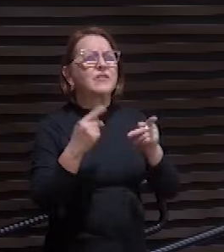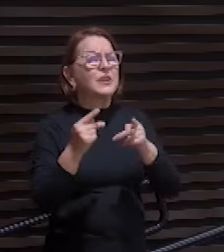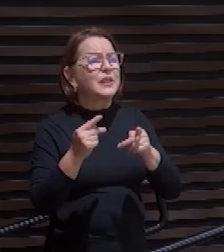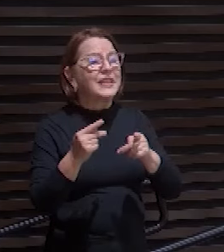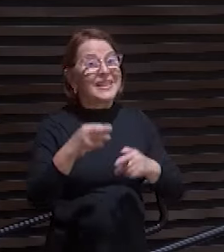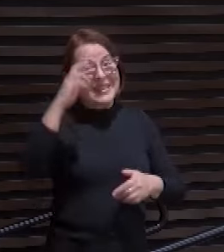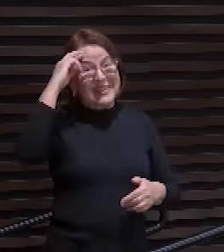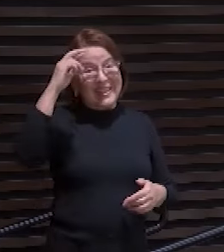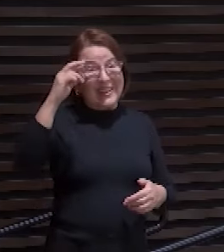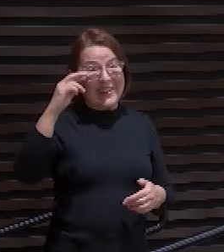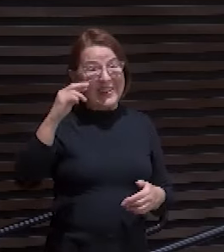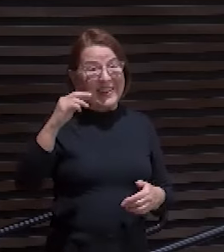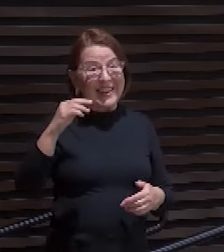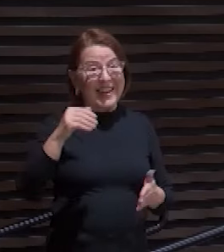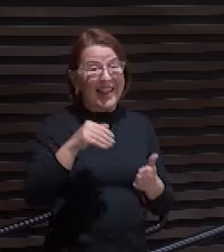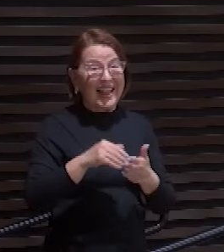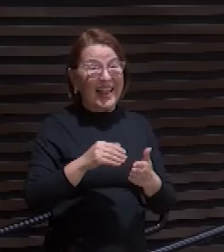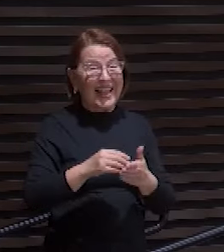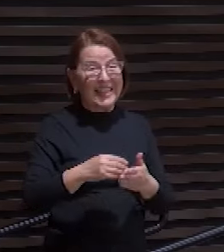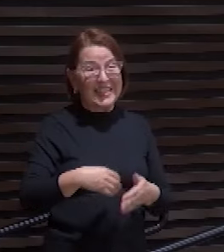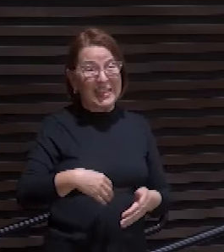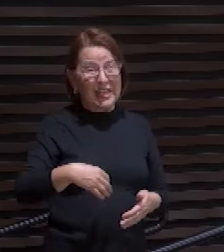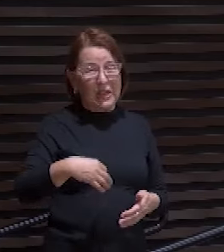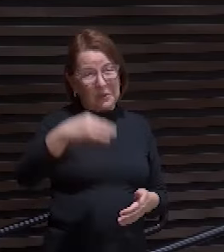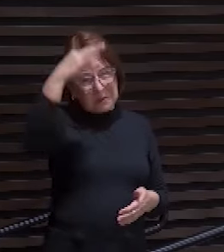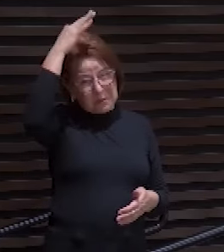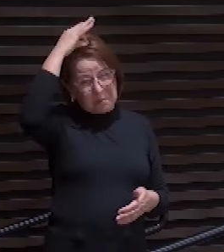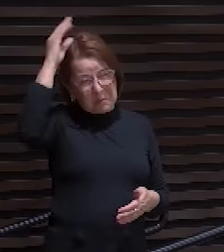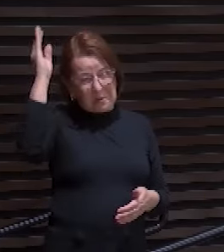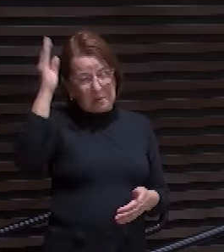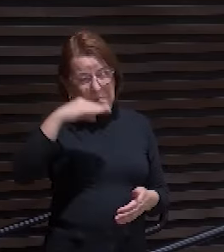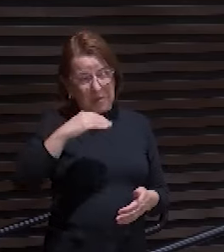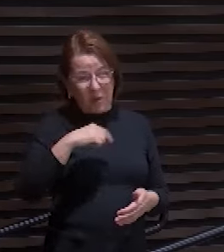se submetem a nós. O que Jesus disse para eles?